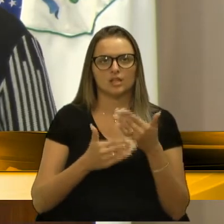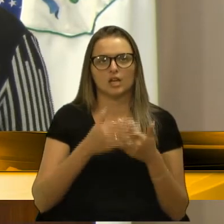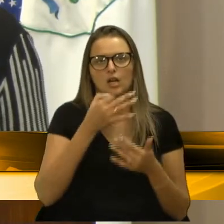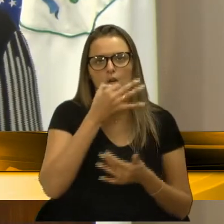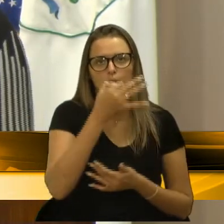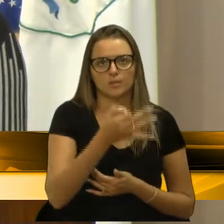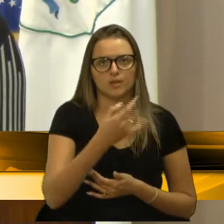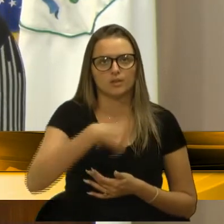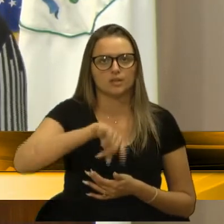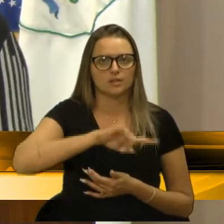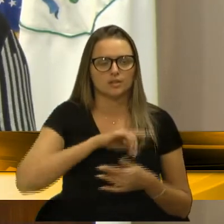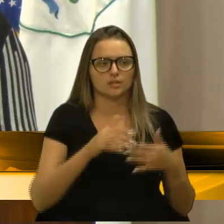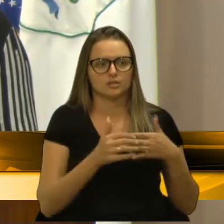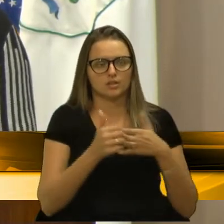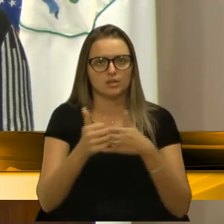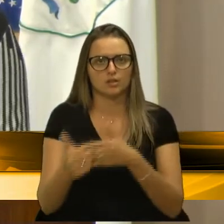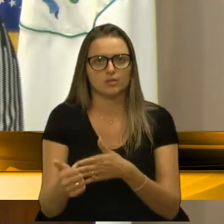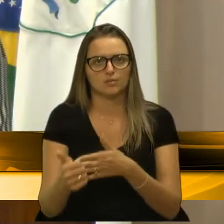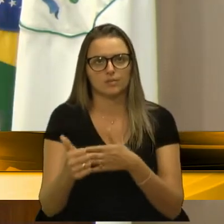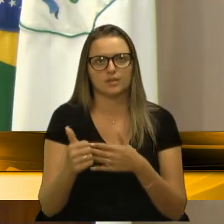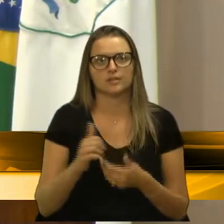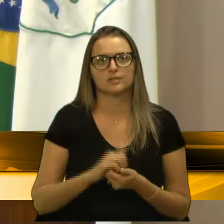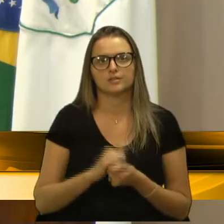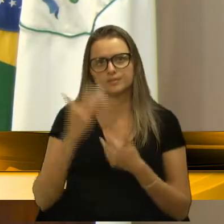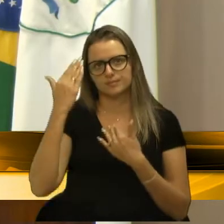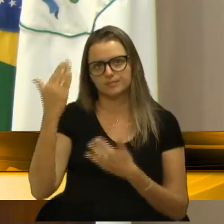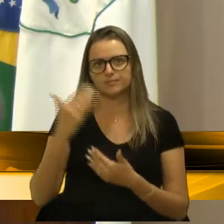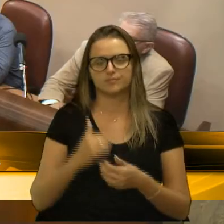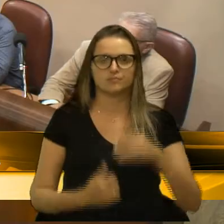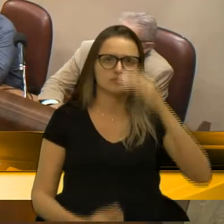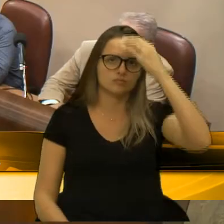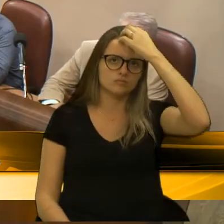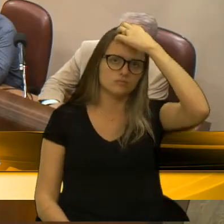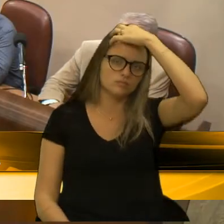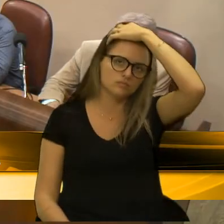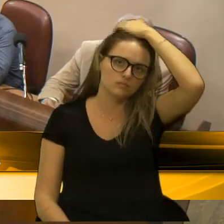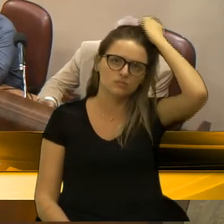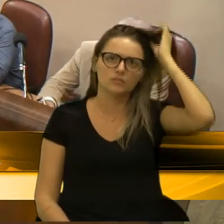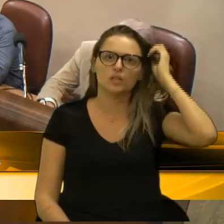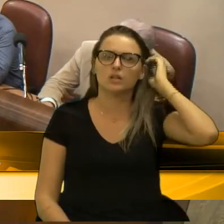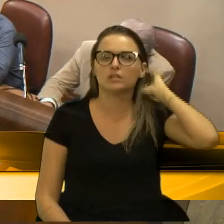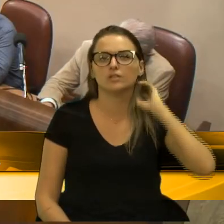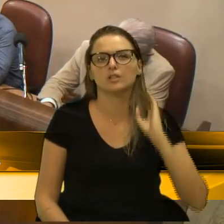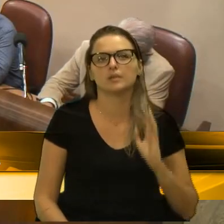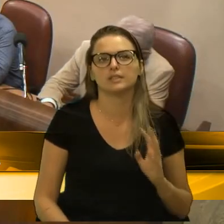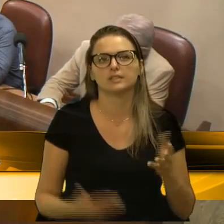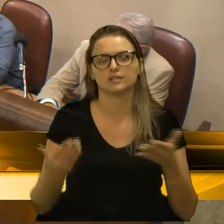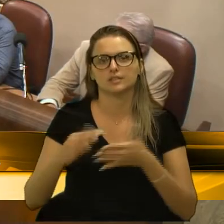sugestão, e estaremos acompanhando a situação mais de perto. Obrigada.